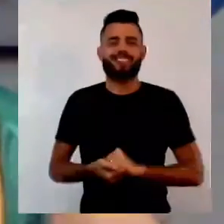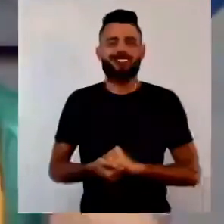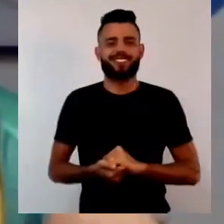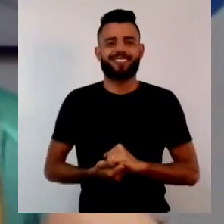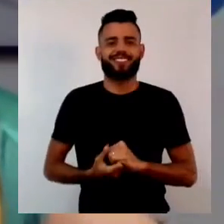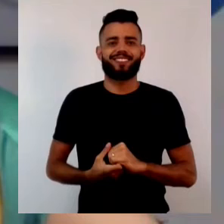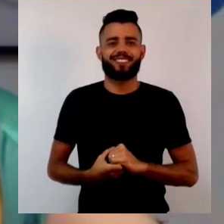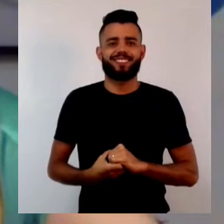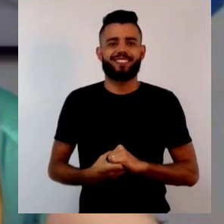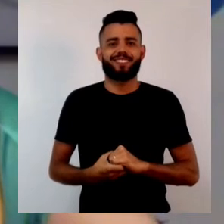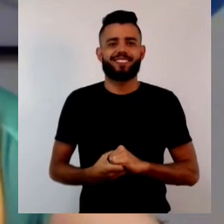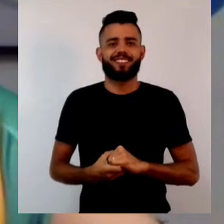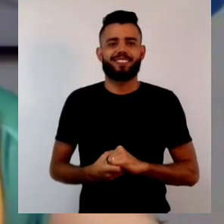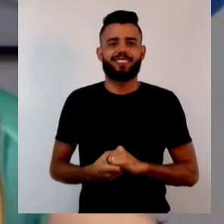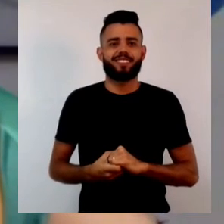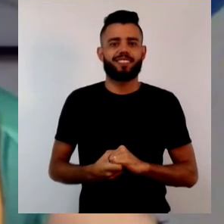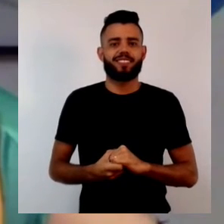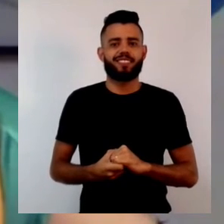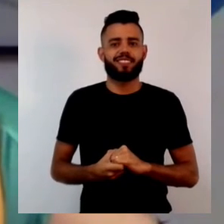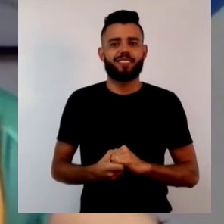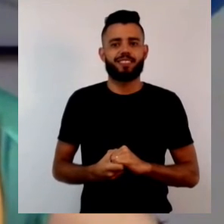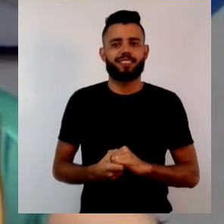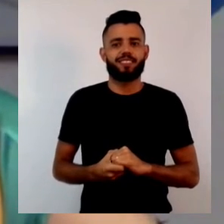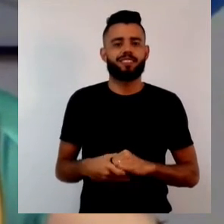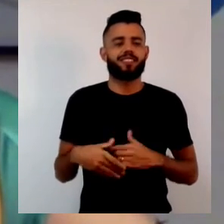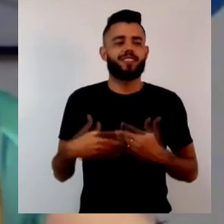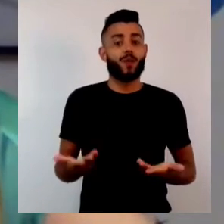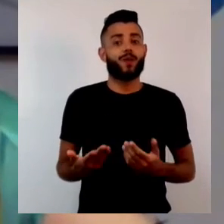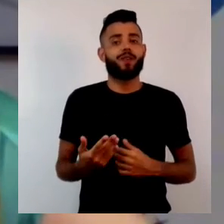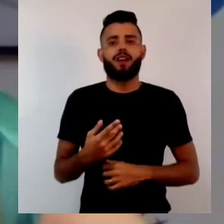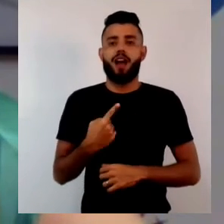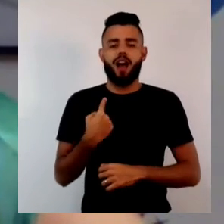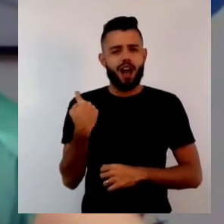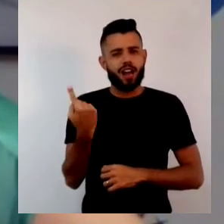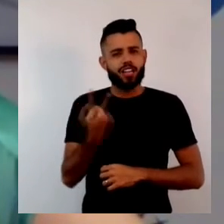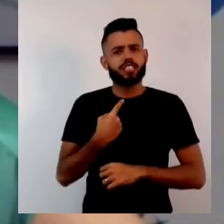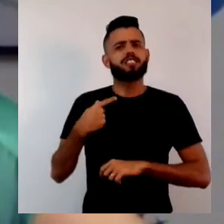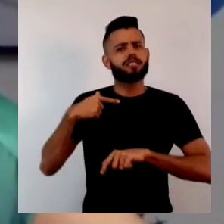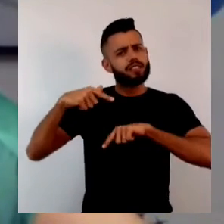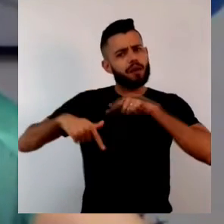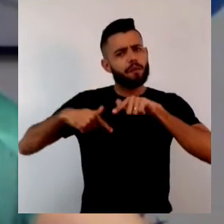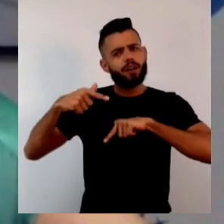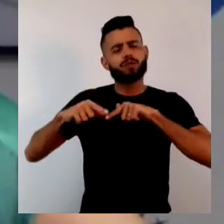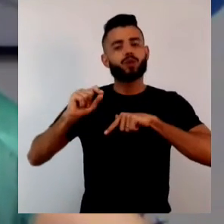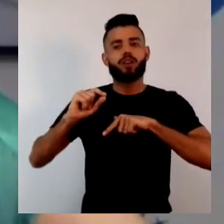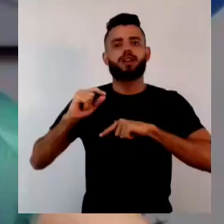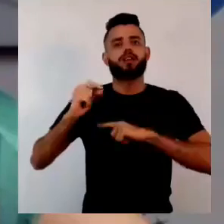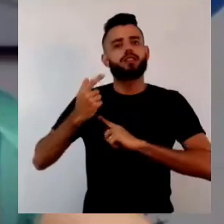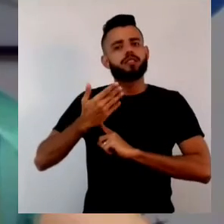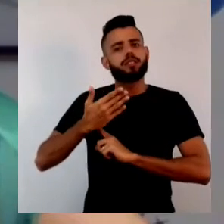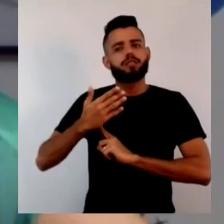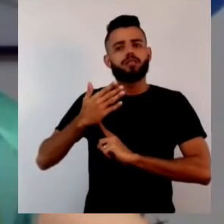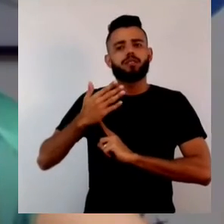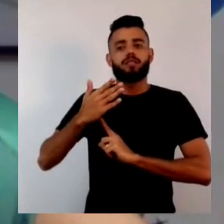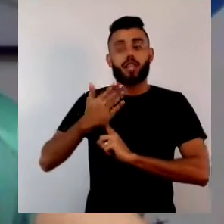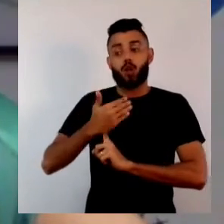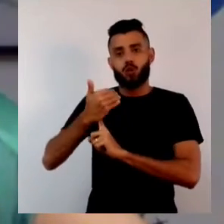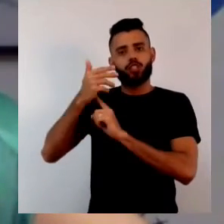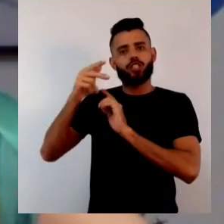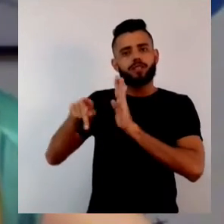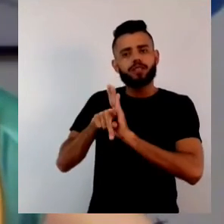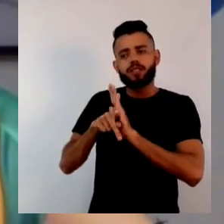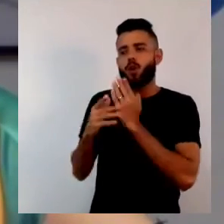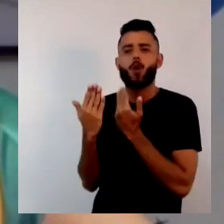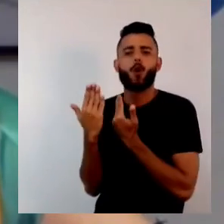exemplo, a gente trabalha muito com a tecnologia da conversa, que é uma tecnologia humana, da qual